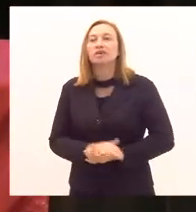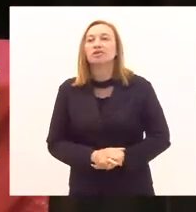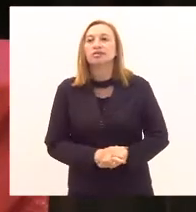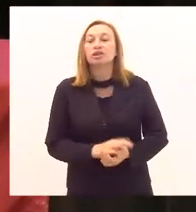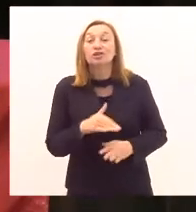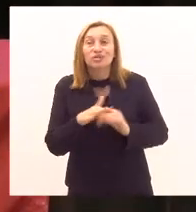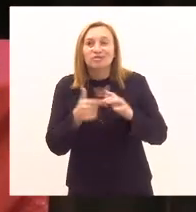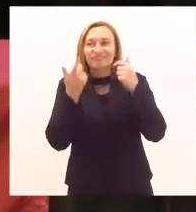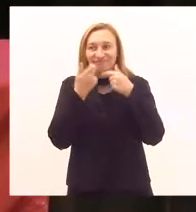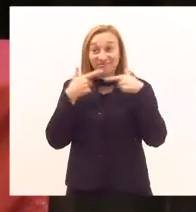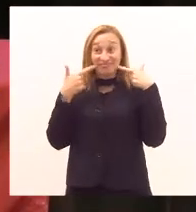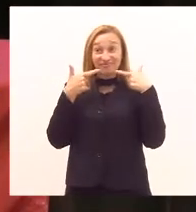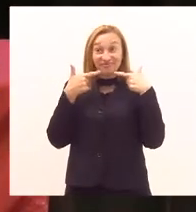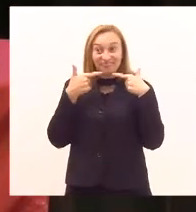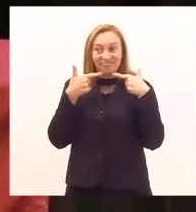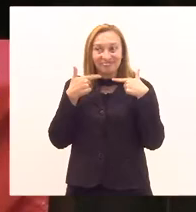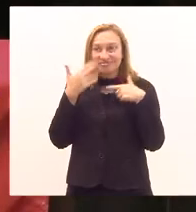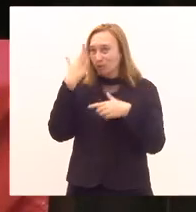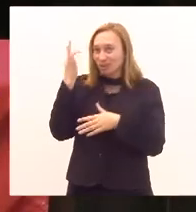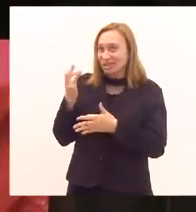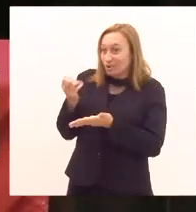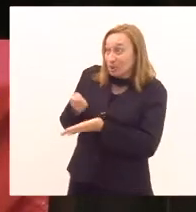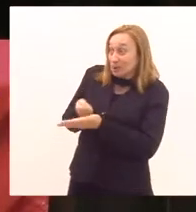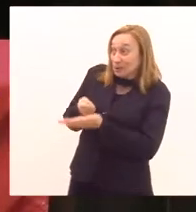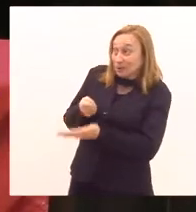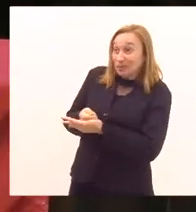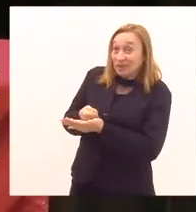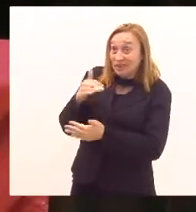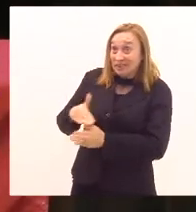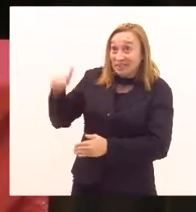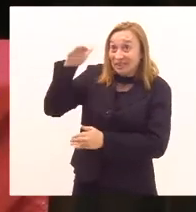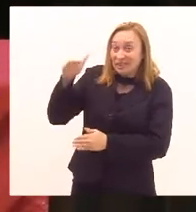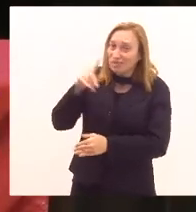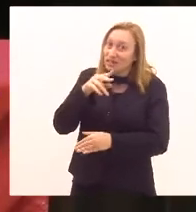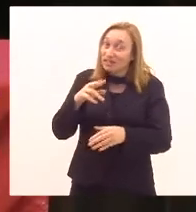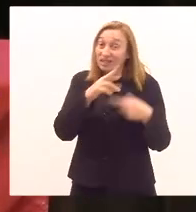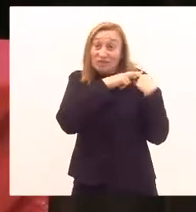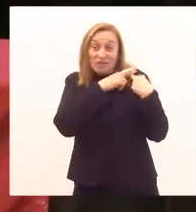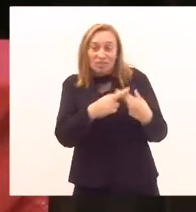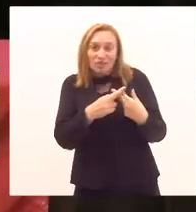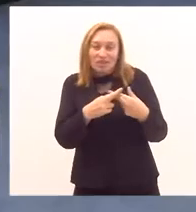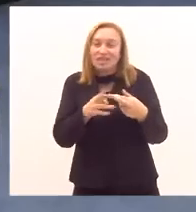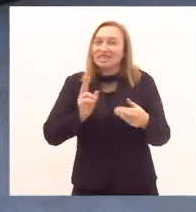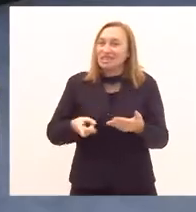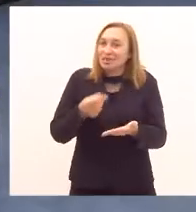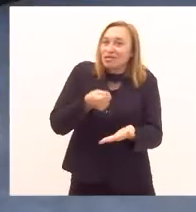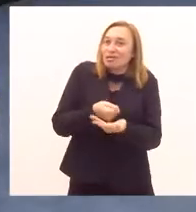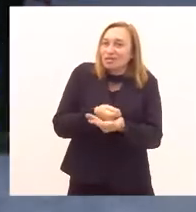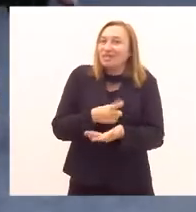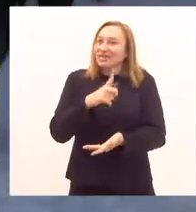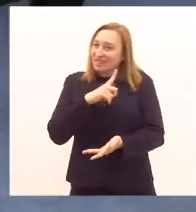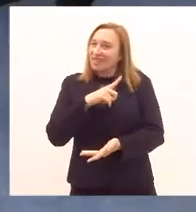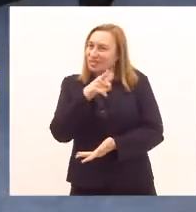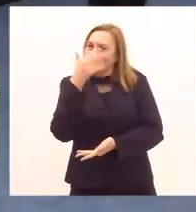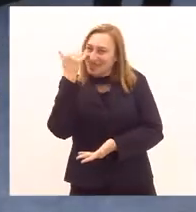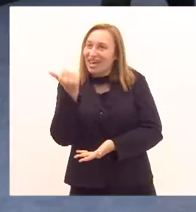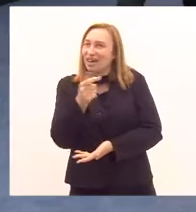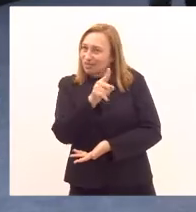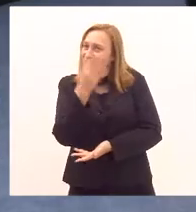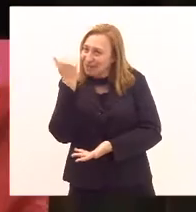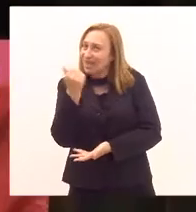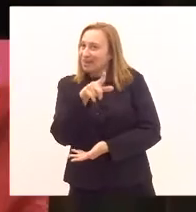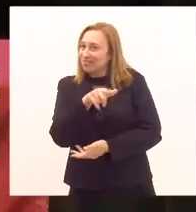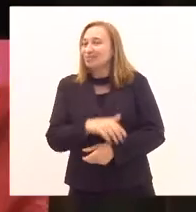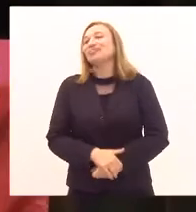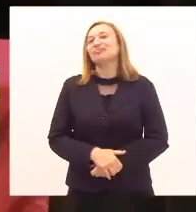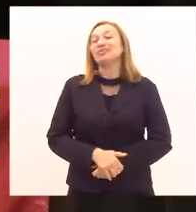Todo sorridente, não sabe as cobranças que vem em cima. Você está com responsabilidade, sempre tem cobrança, meu caro. Você sabe disso. Você sabe